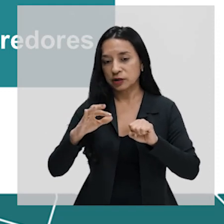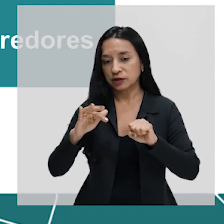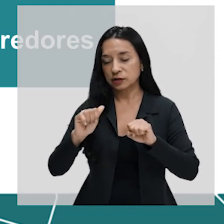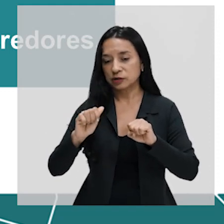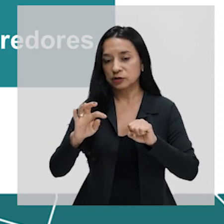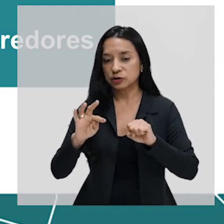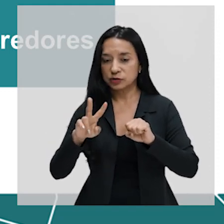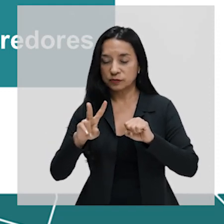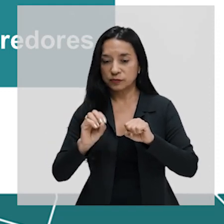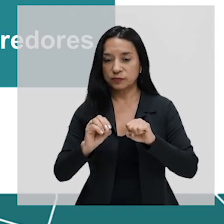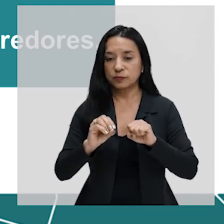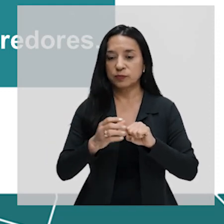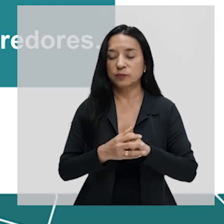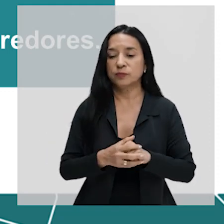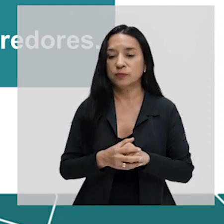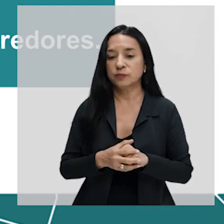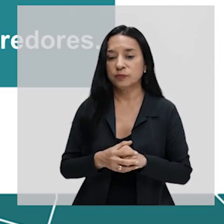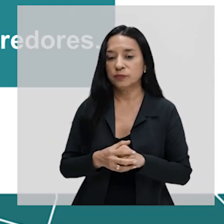não proviu.